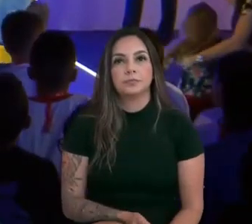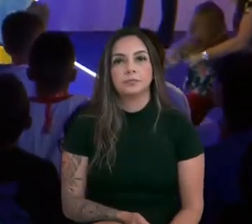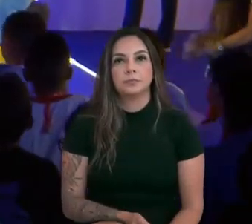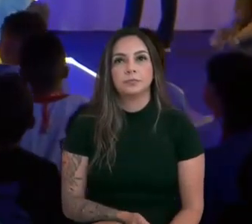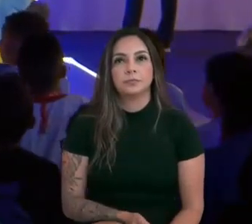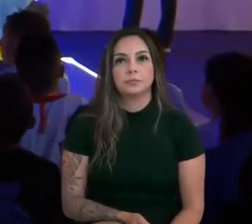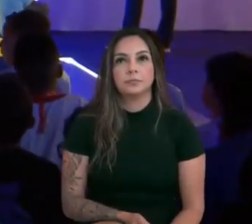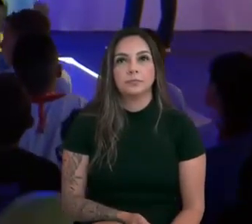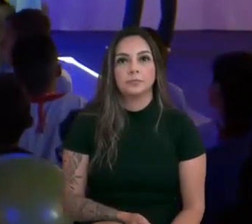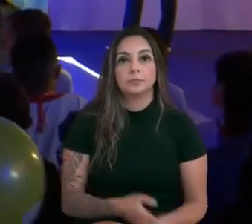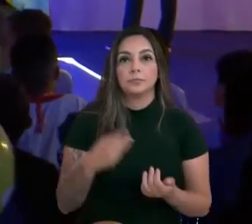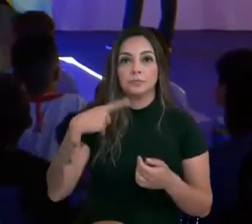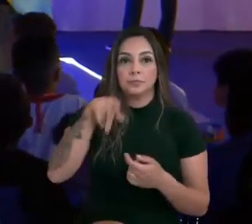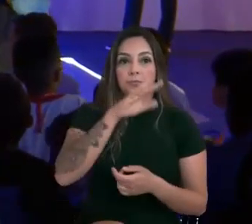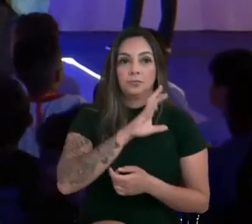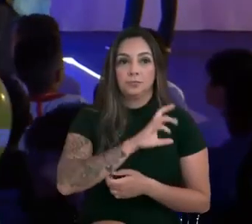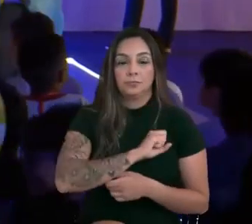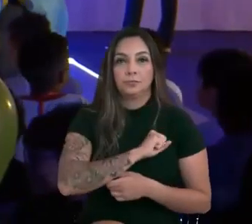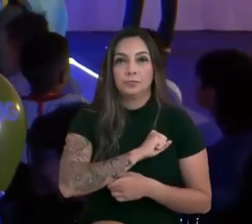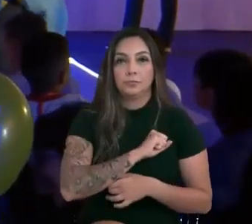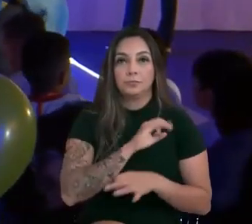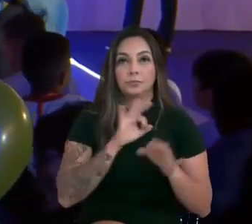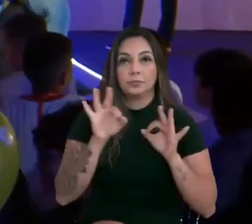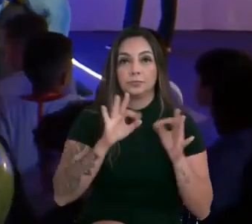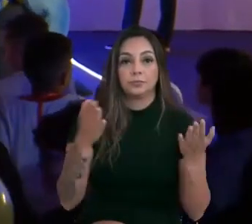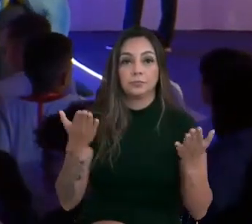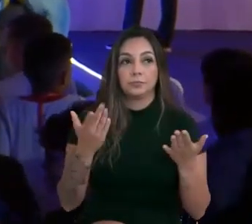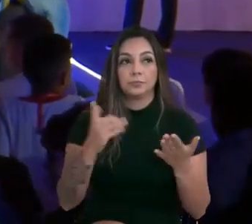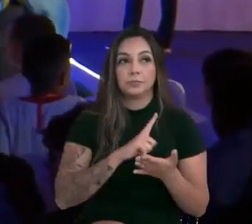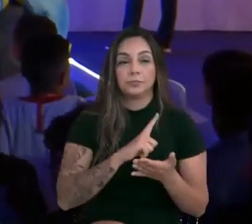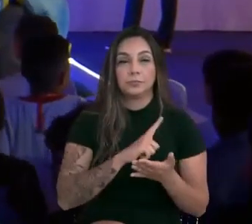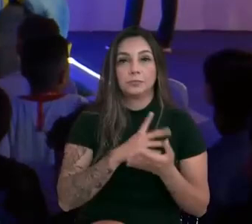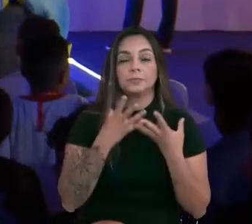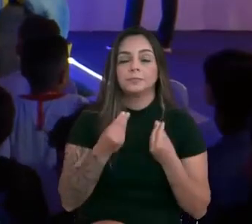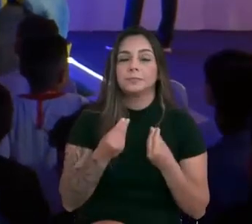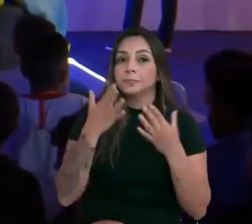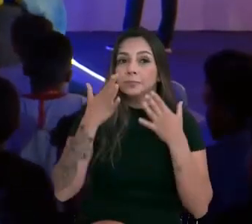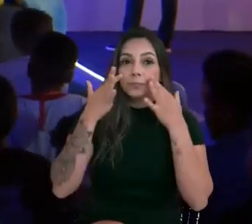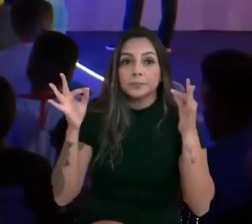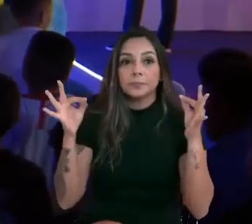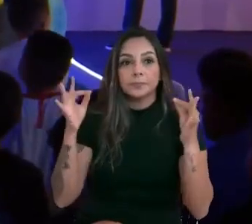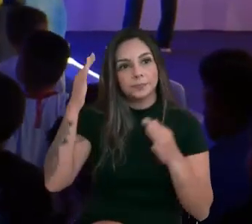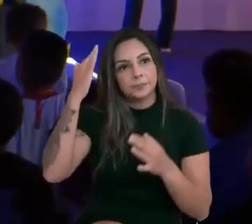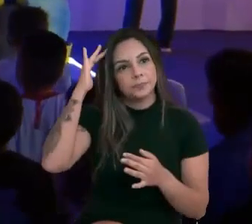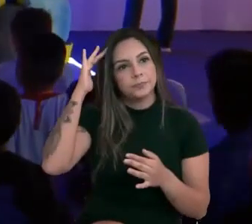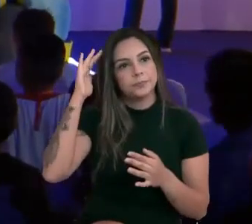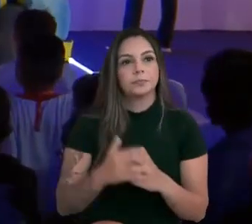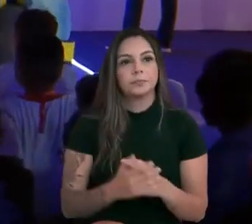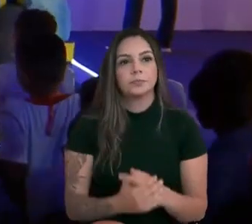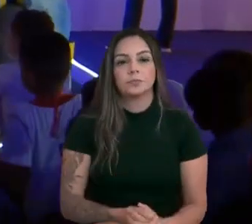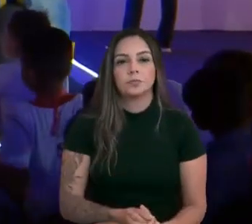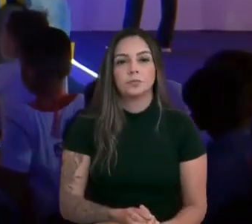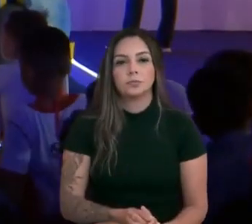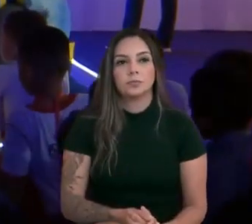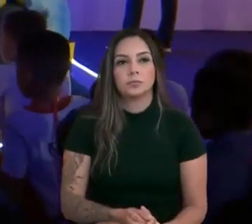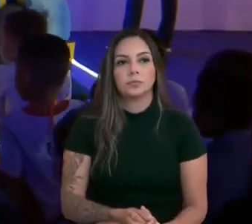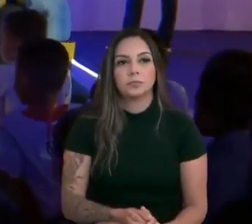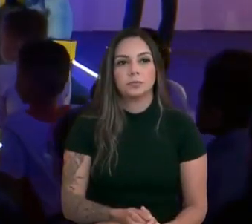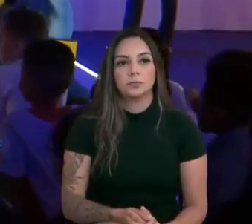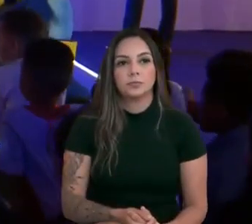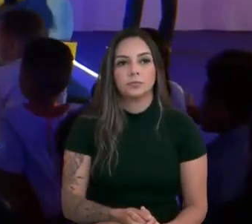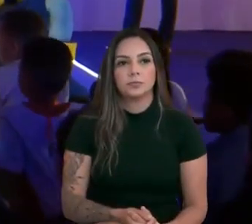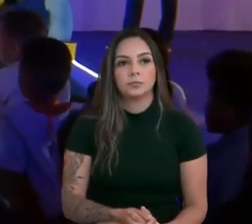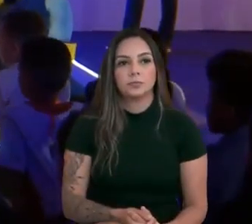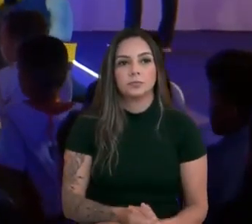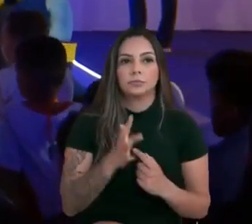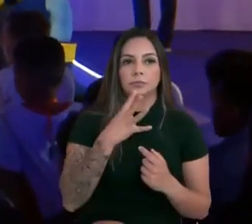Meus amores, ó, prepara que agora tem que ter muita atenção para entender, hein? Alguns azulianos já